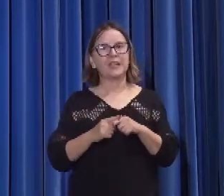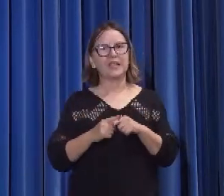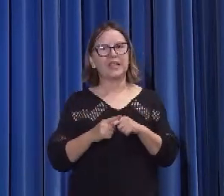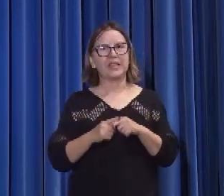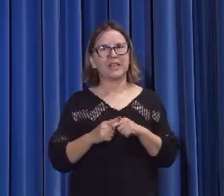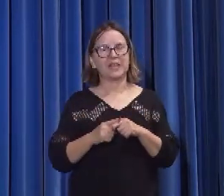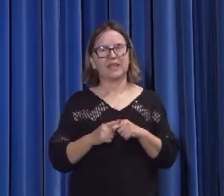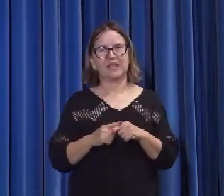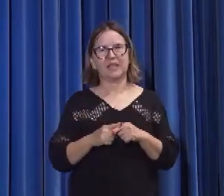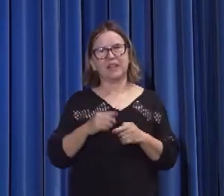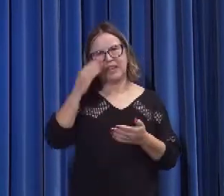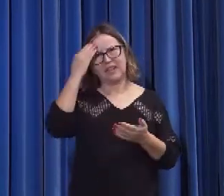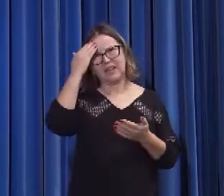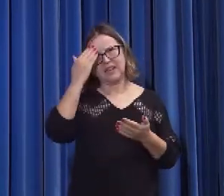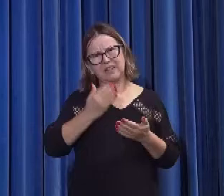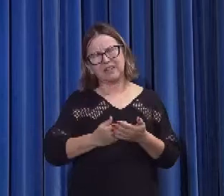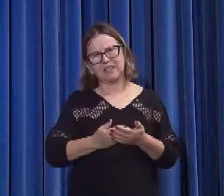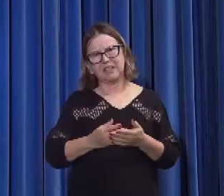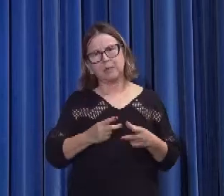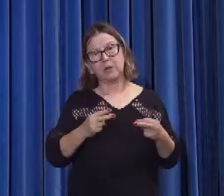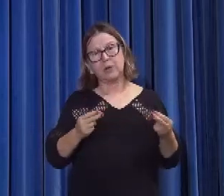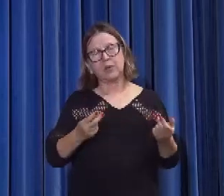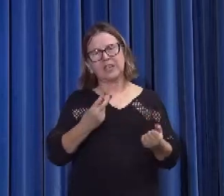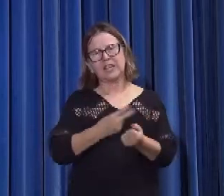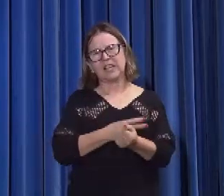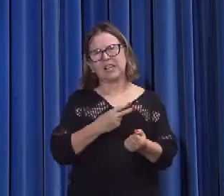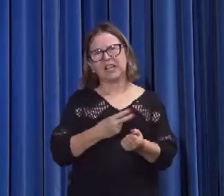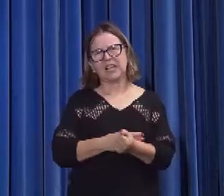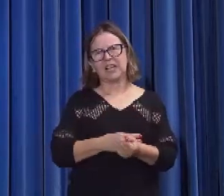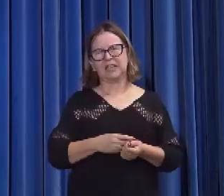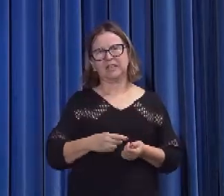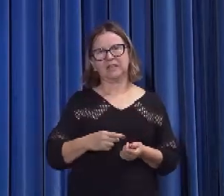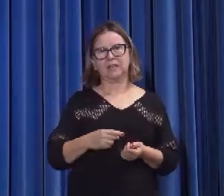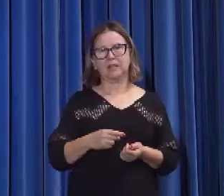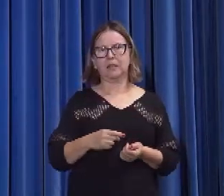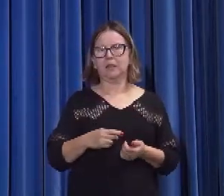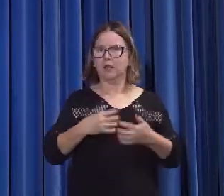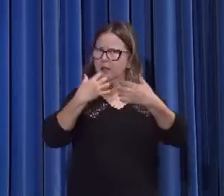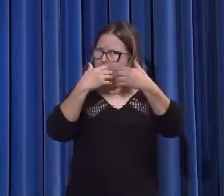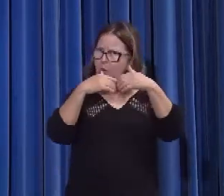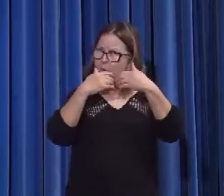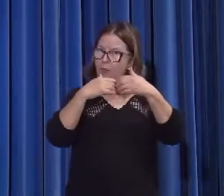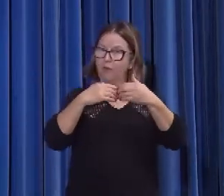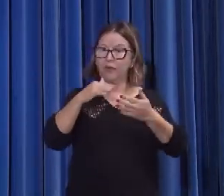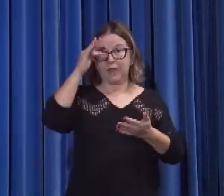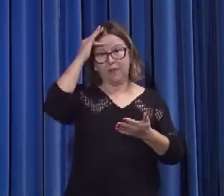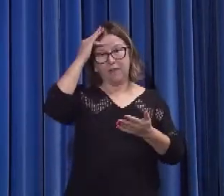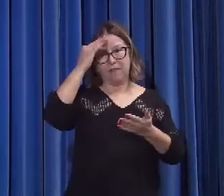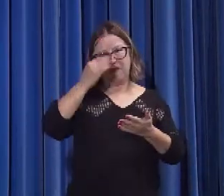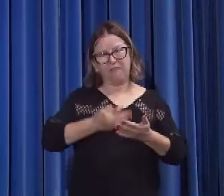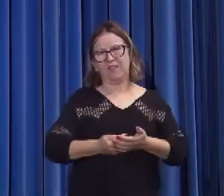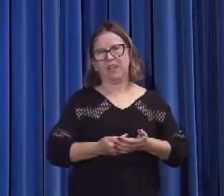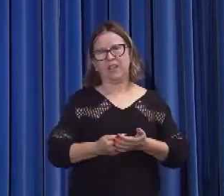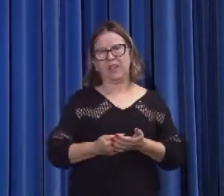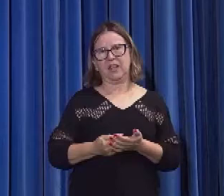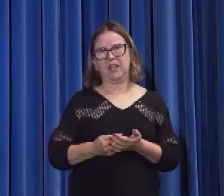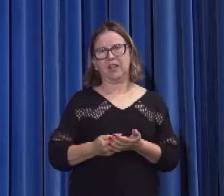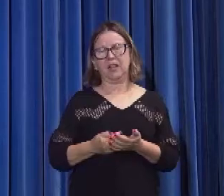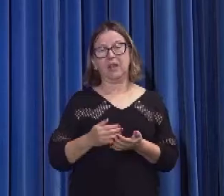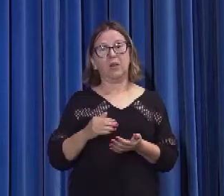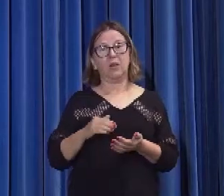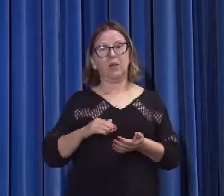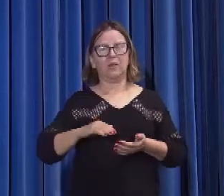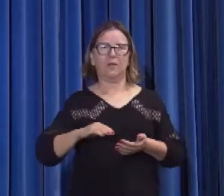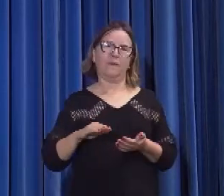em premissas falsas. Não confunda a fé com simples crença popular.